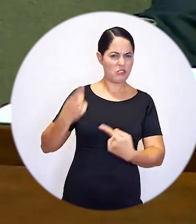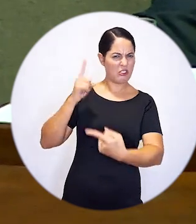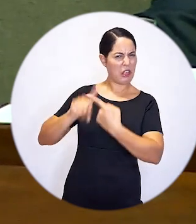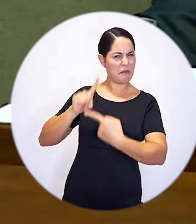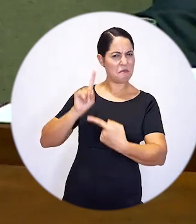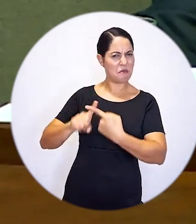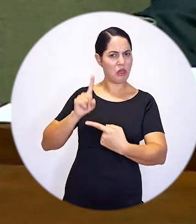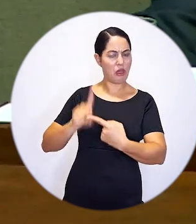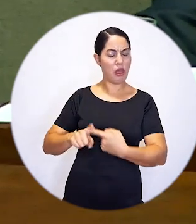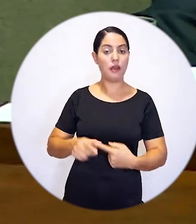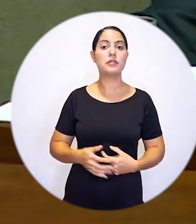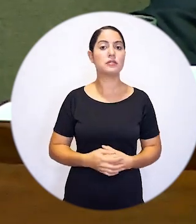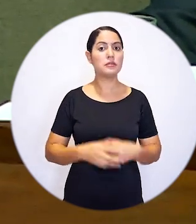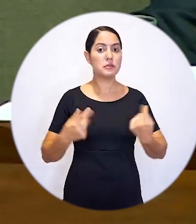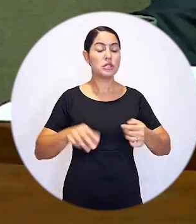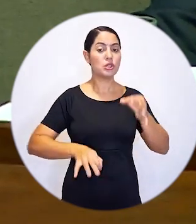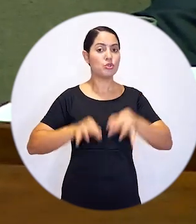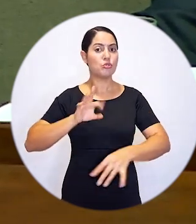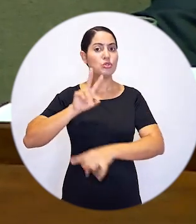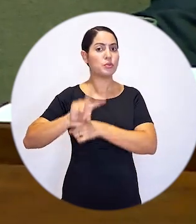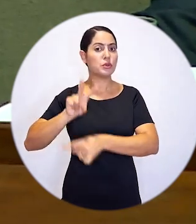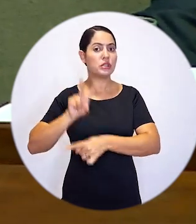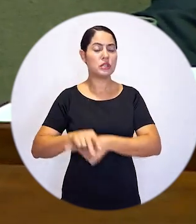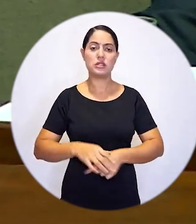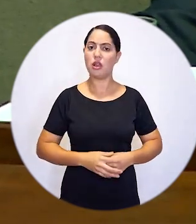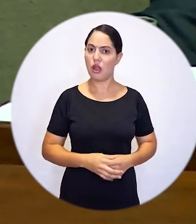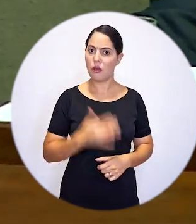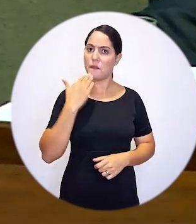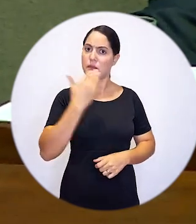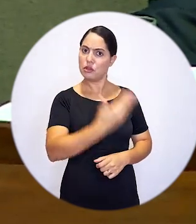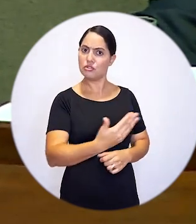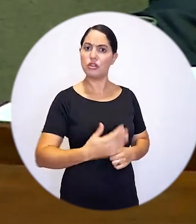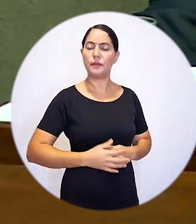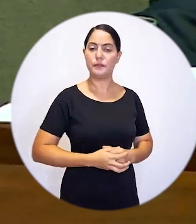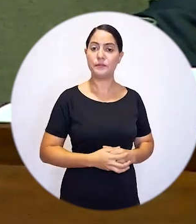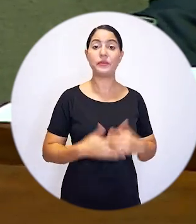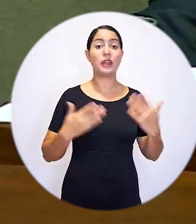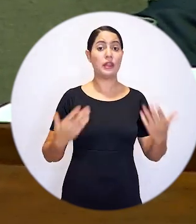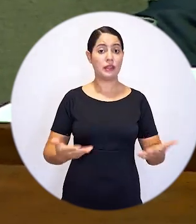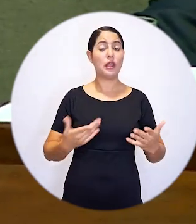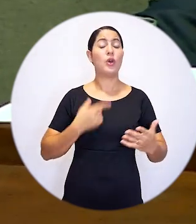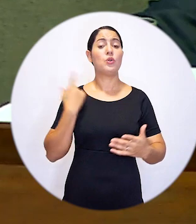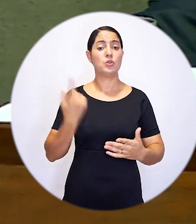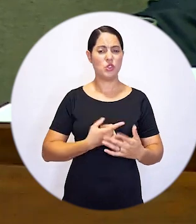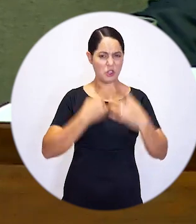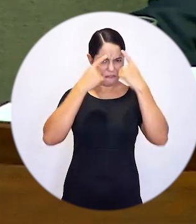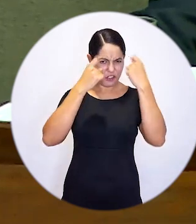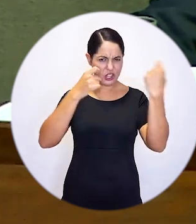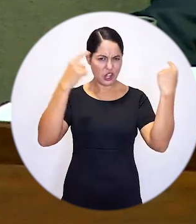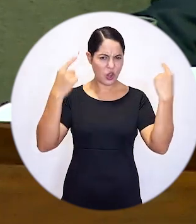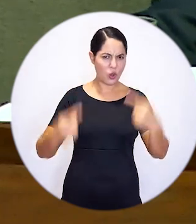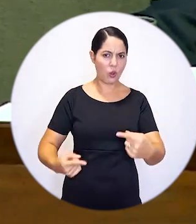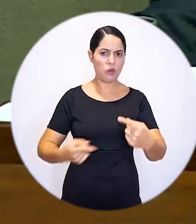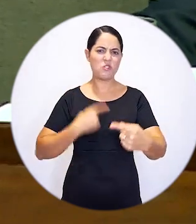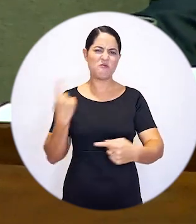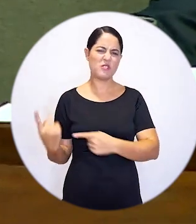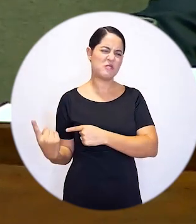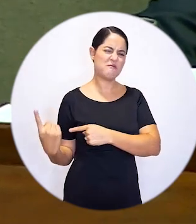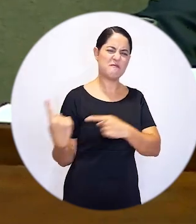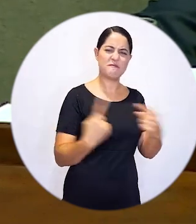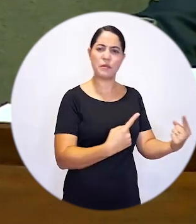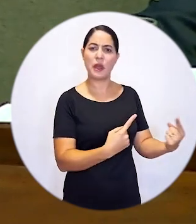e coerção. Por meio das iniciativas legislativas, pretendemos combater essa violência absurda